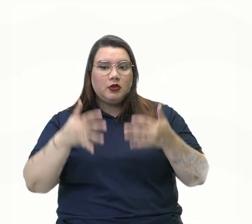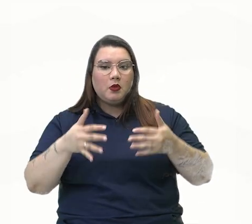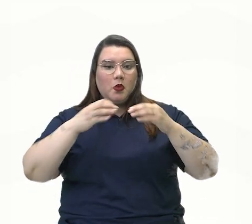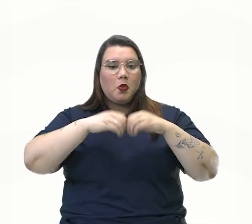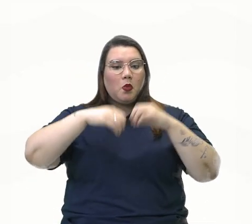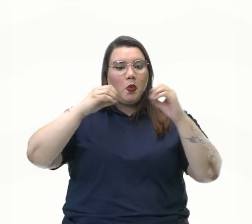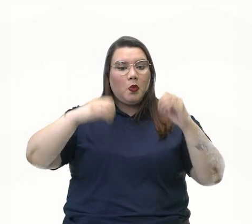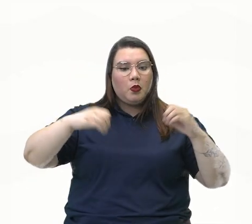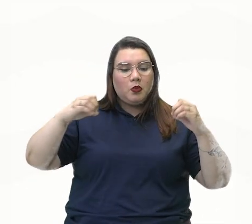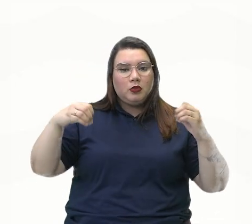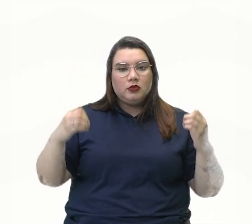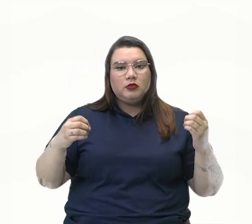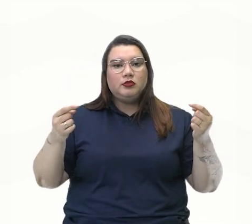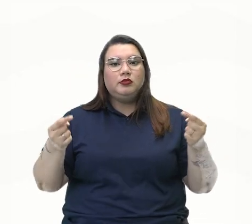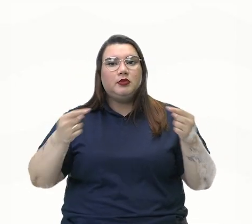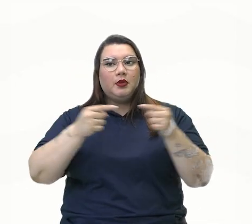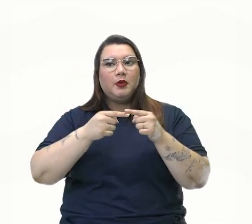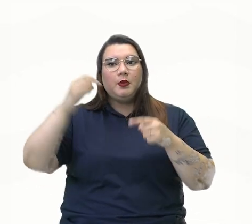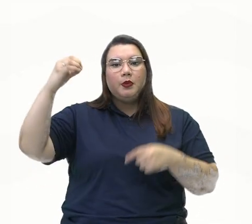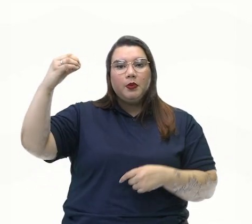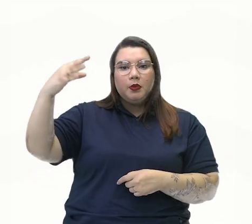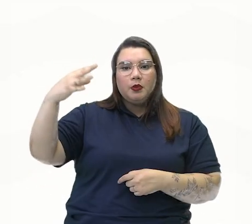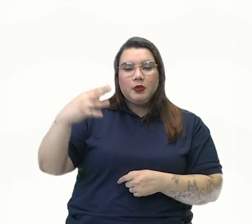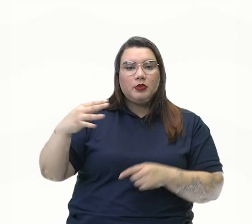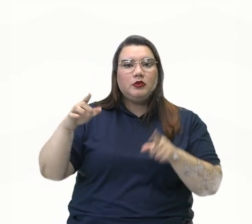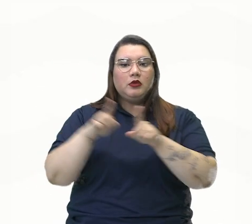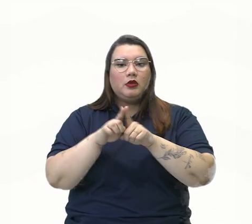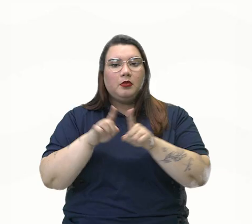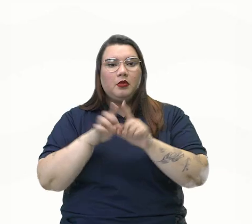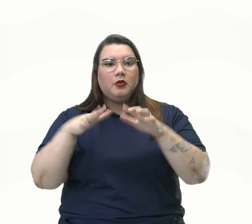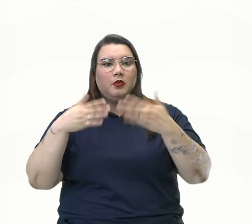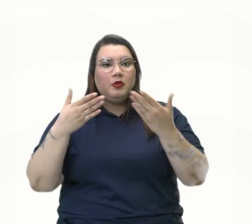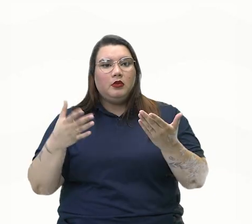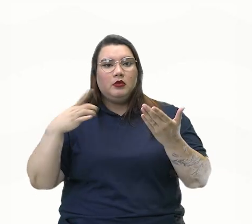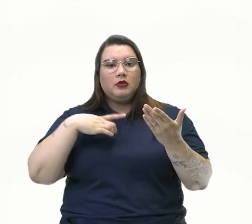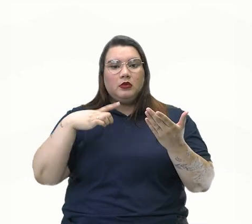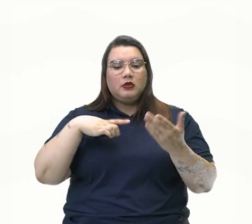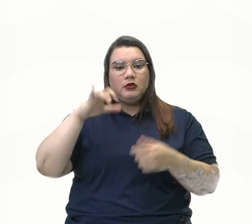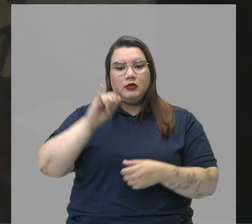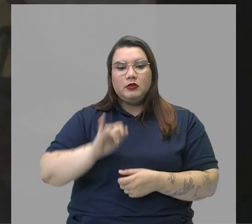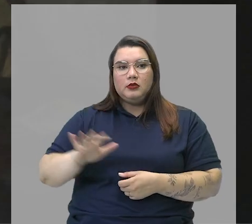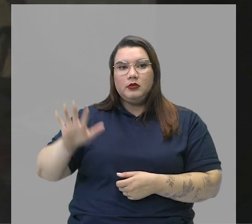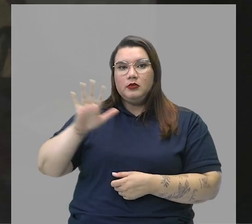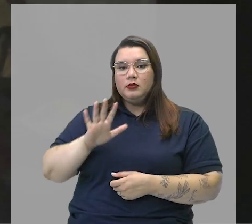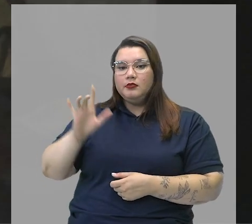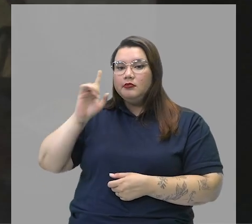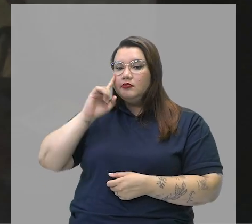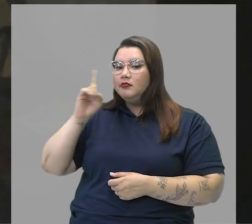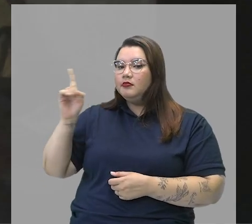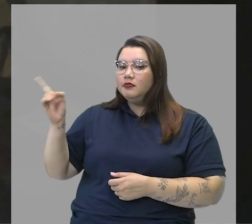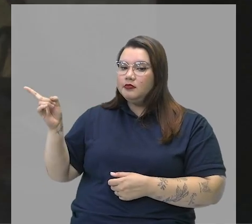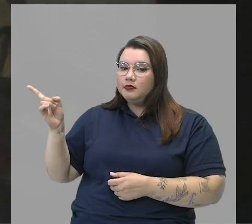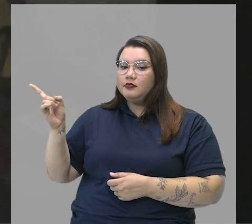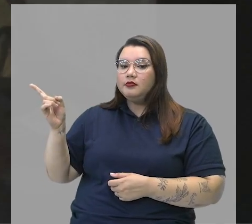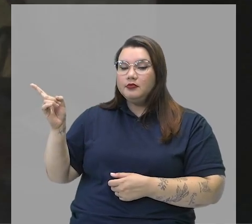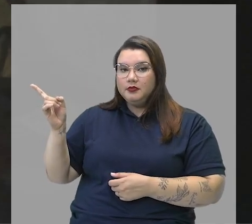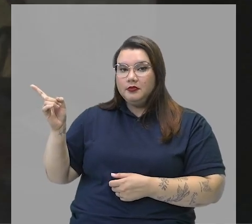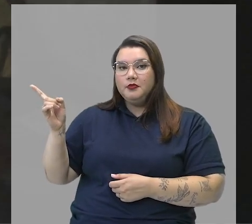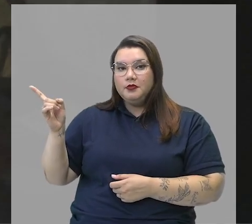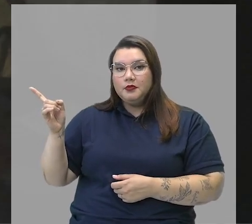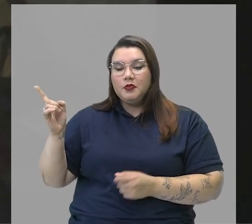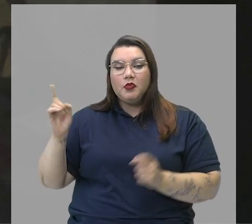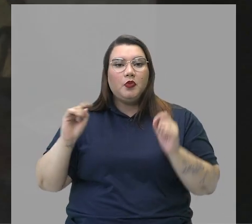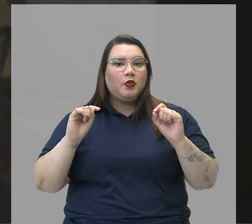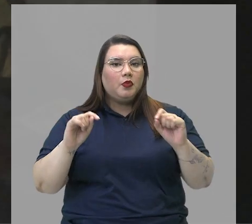da ondulatória, falando da luz. E quando você tem aqui nesta imagem, eu lembro de